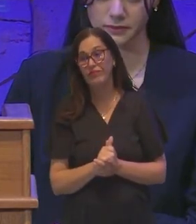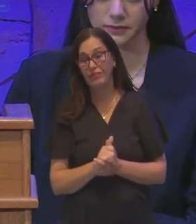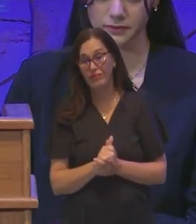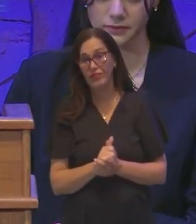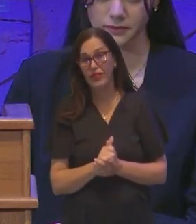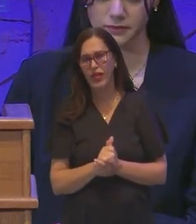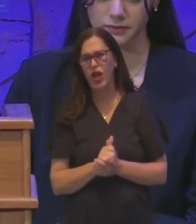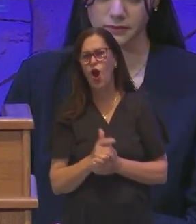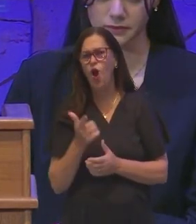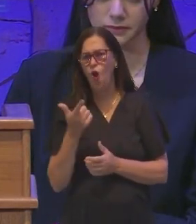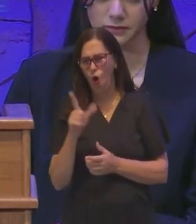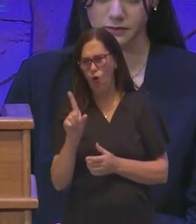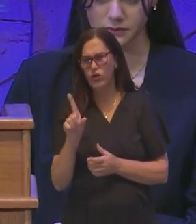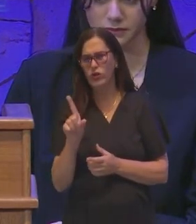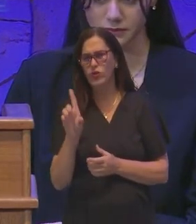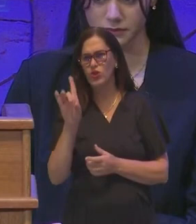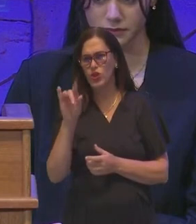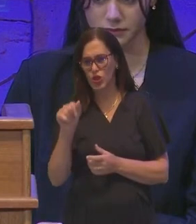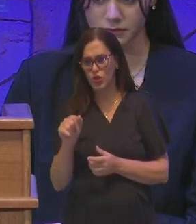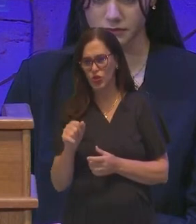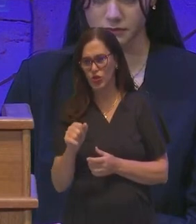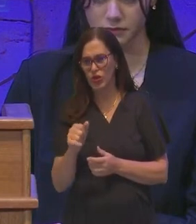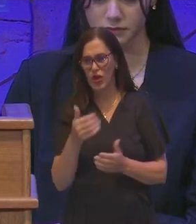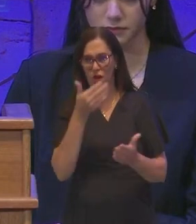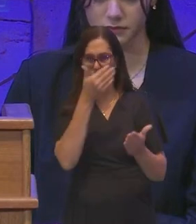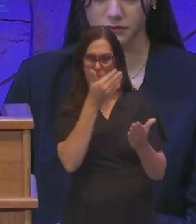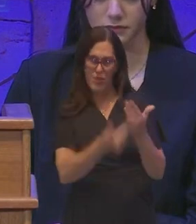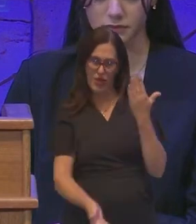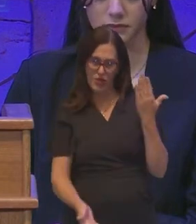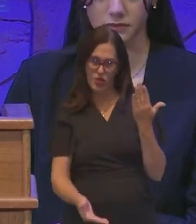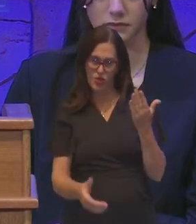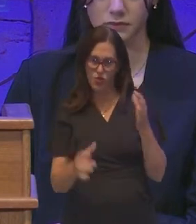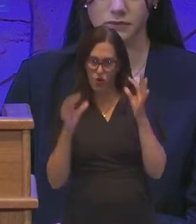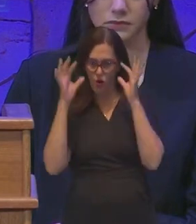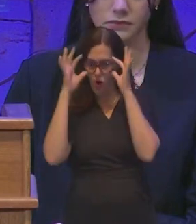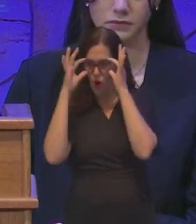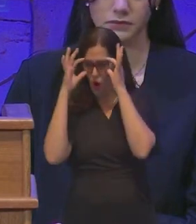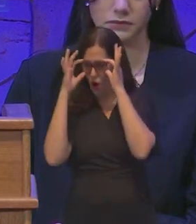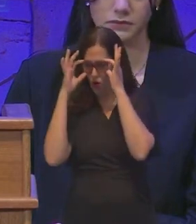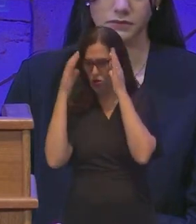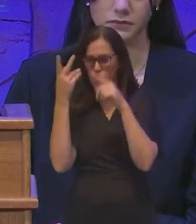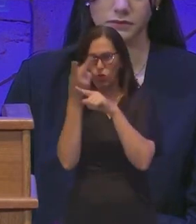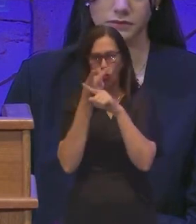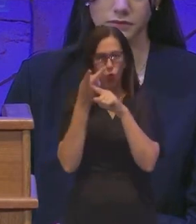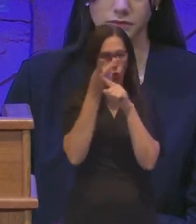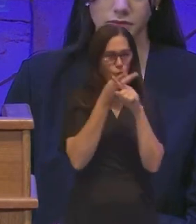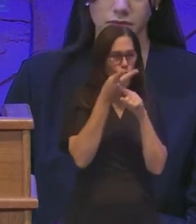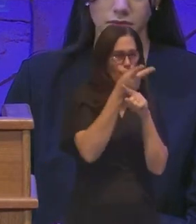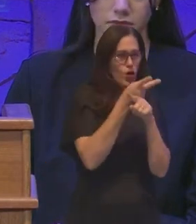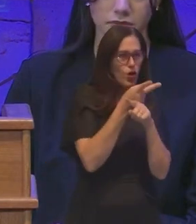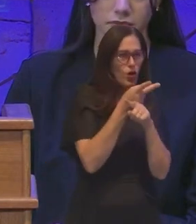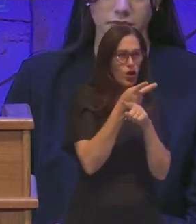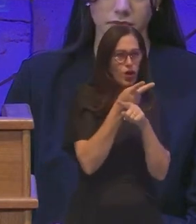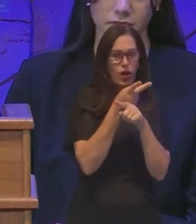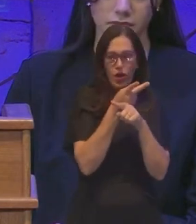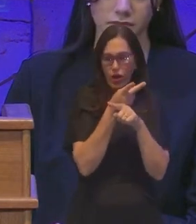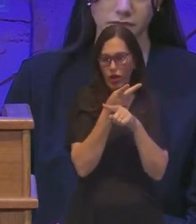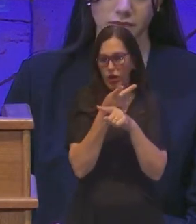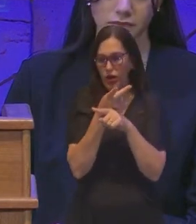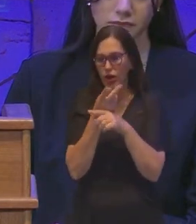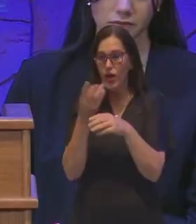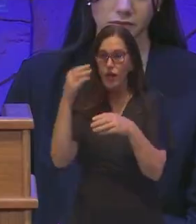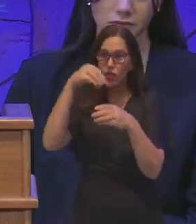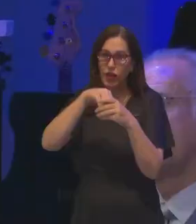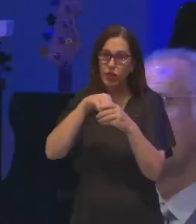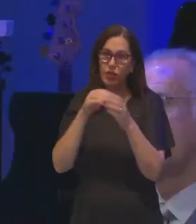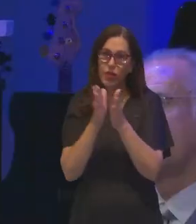Outra vez, um jovem havia perdido o seu óculos e depois de tanto procurar, onde estava a Bíblia, o óculos dentro